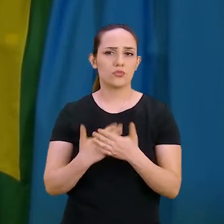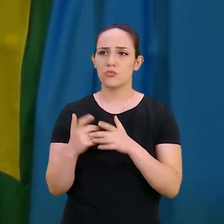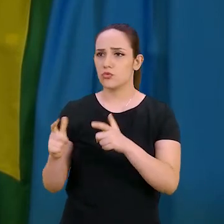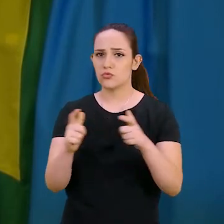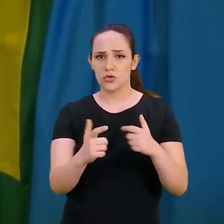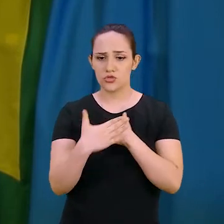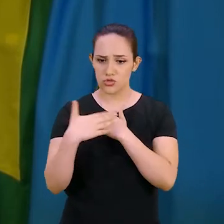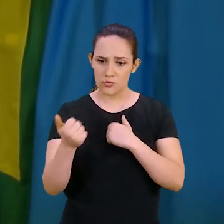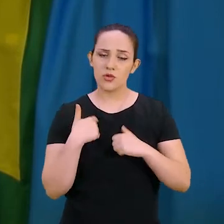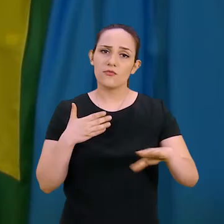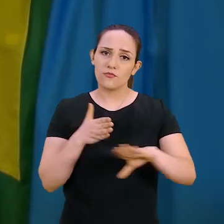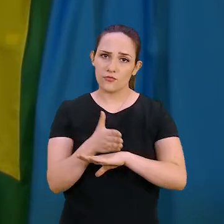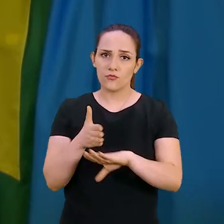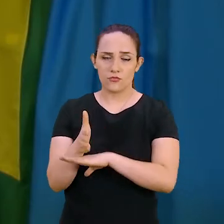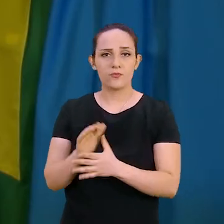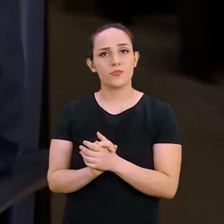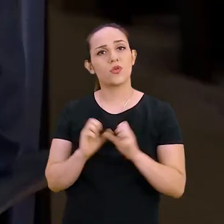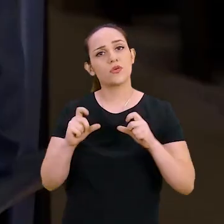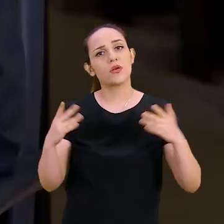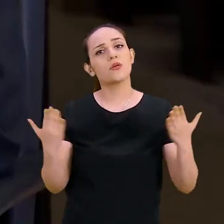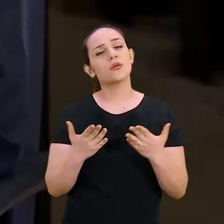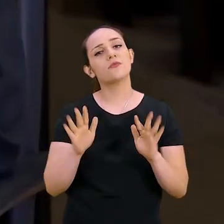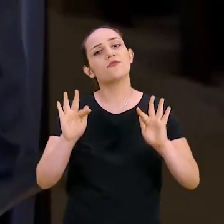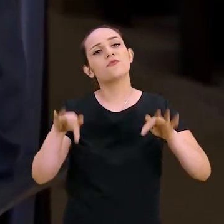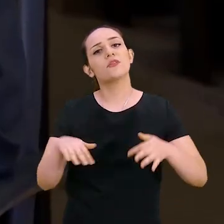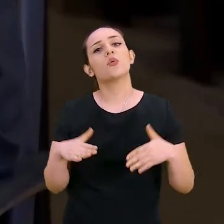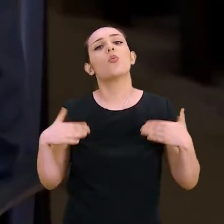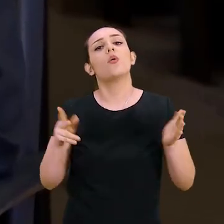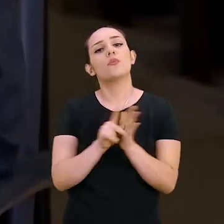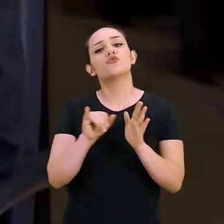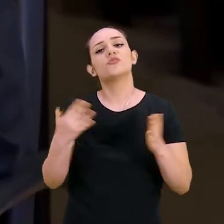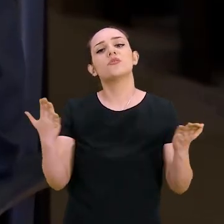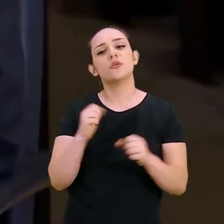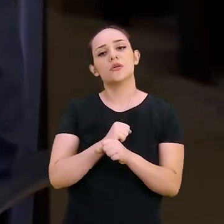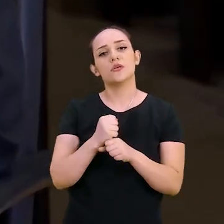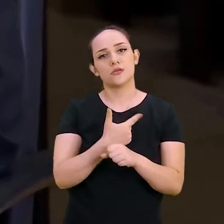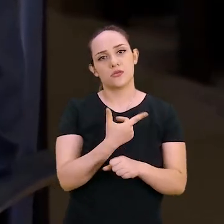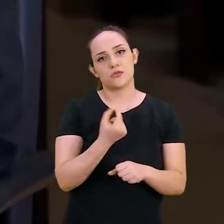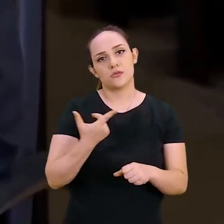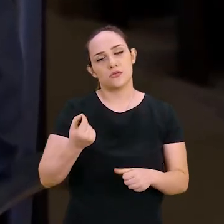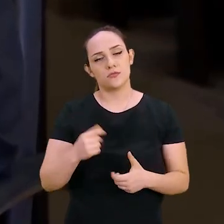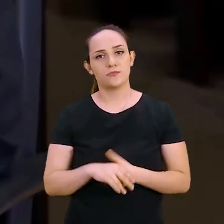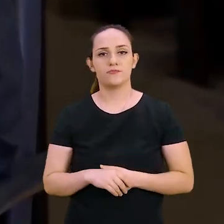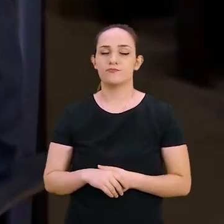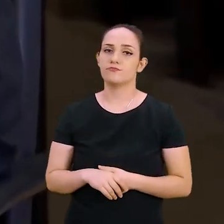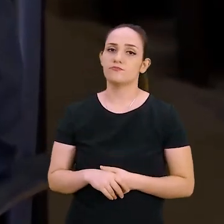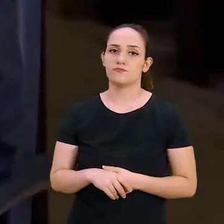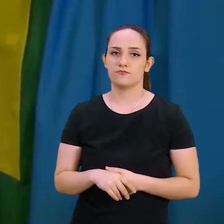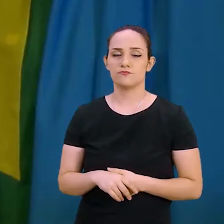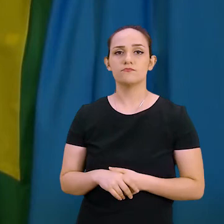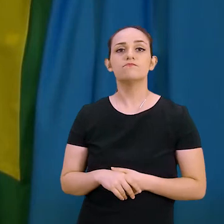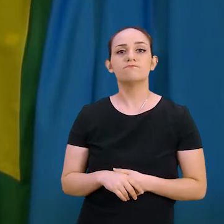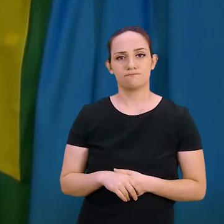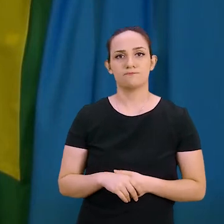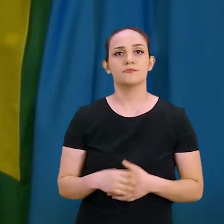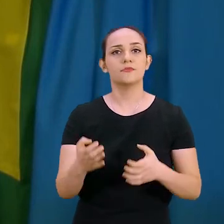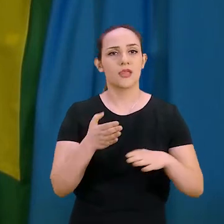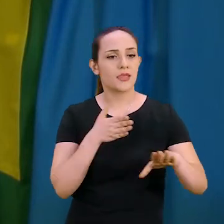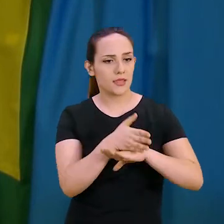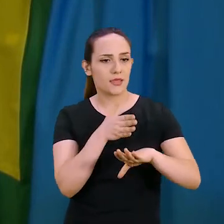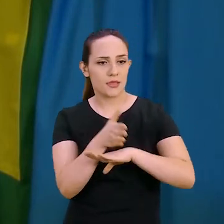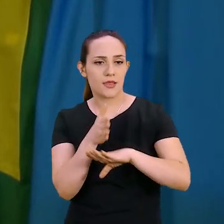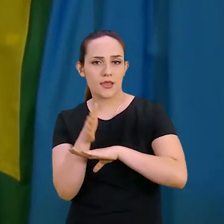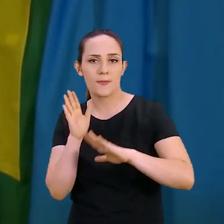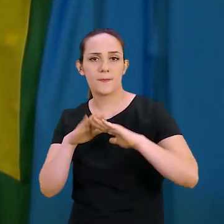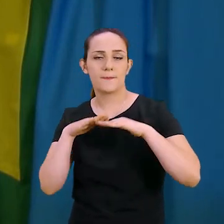para participar onde formos chamados. Que bacana. Doutora, para finalizar, quais são os projetos para 2020? Para 2020, nós